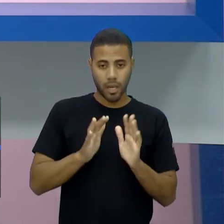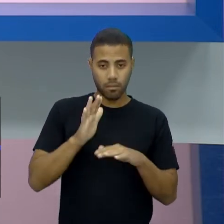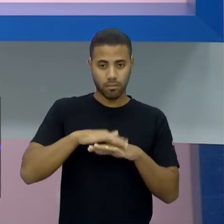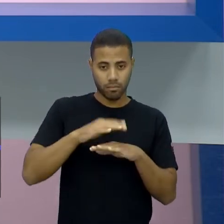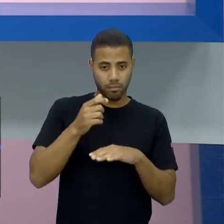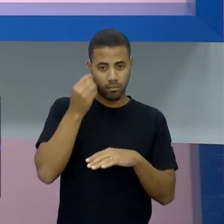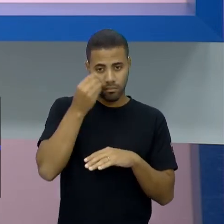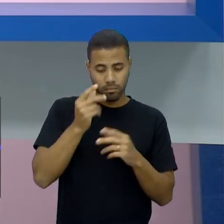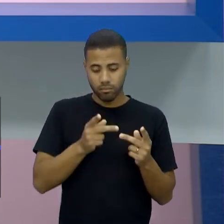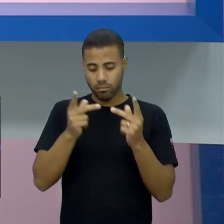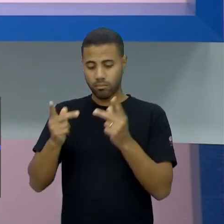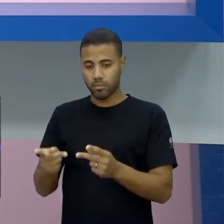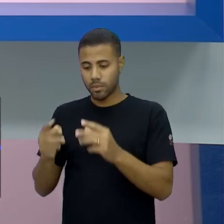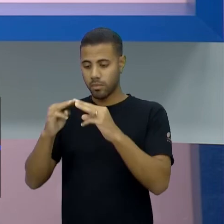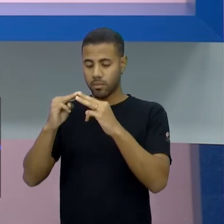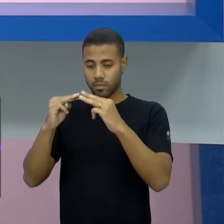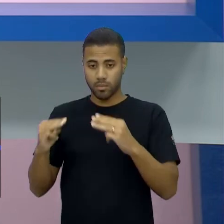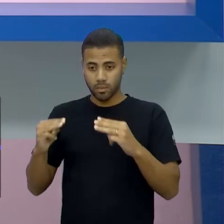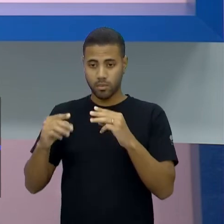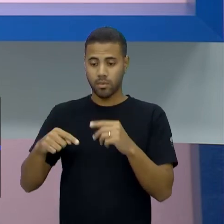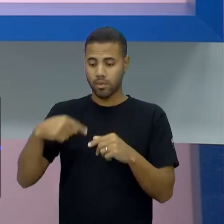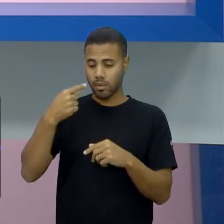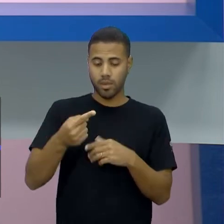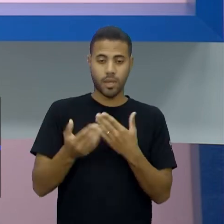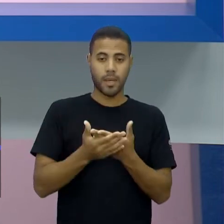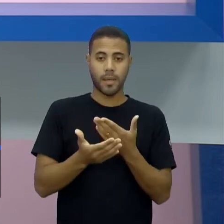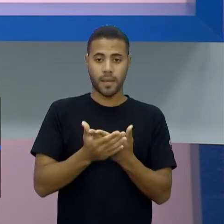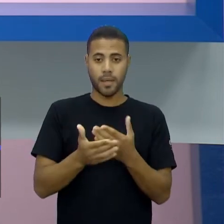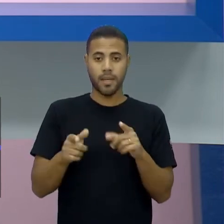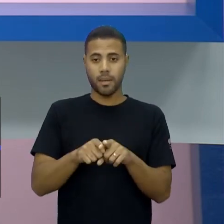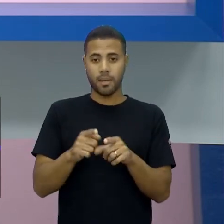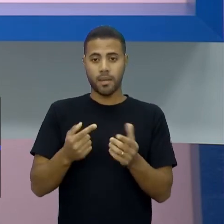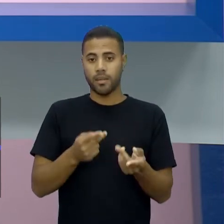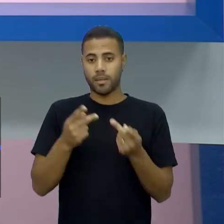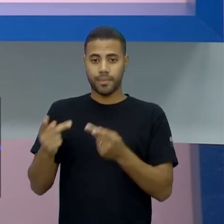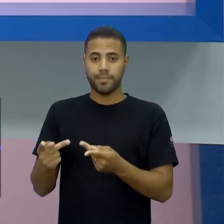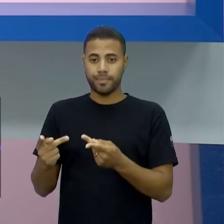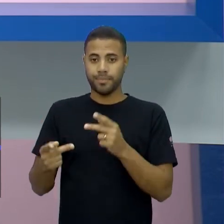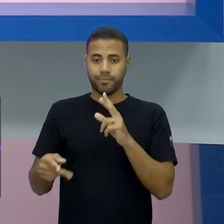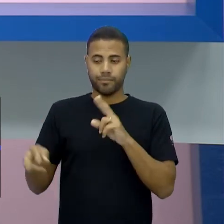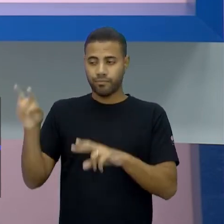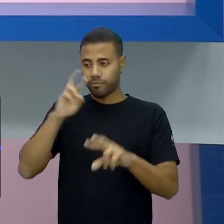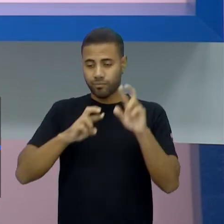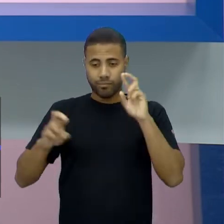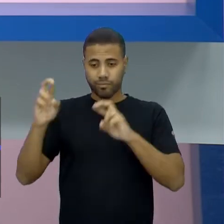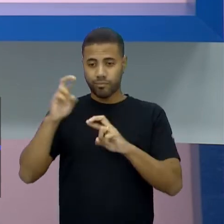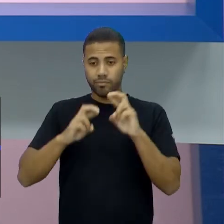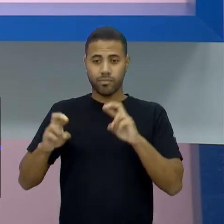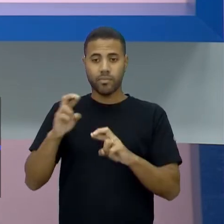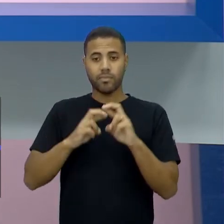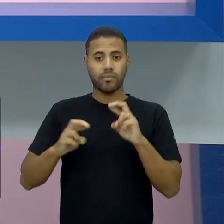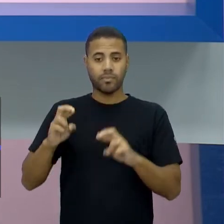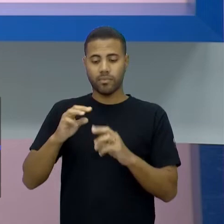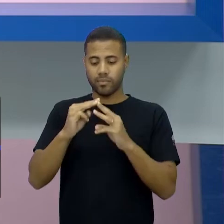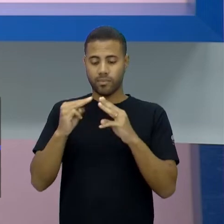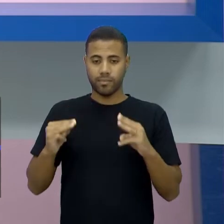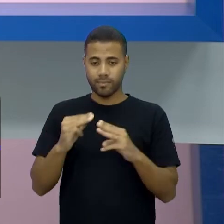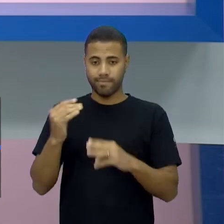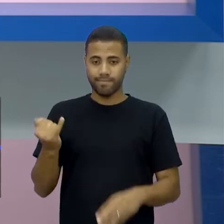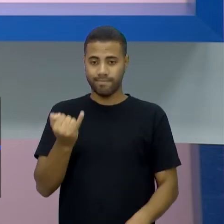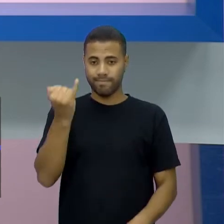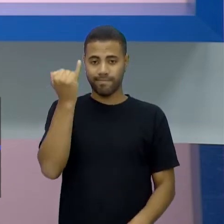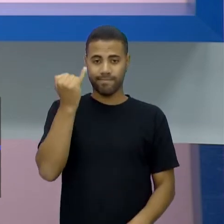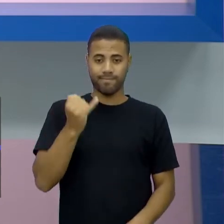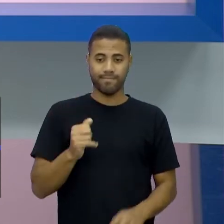alguns museus? Então, nas próximas aulas a gente também vai fazer uma visita aí, um tour por alguns museus